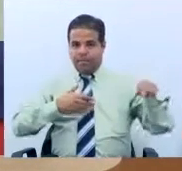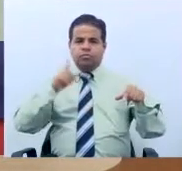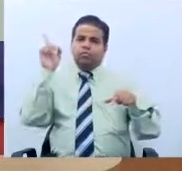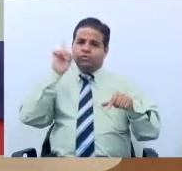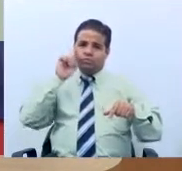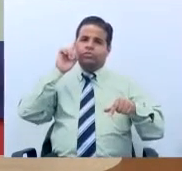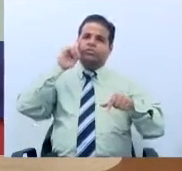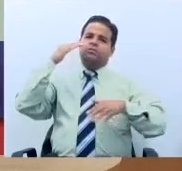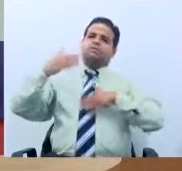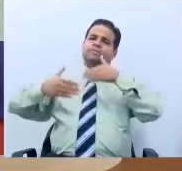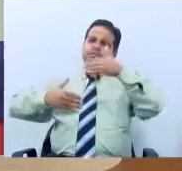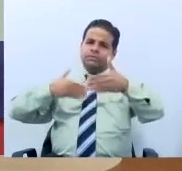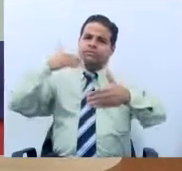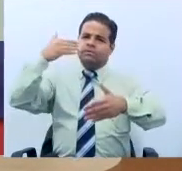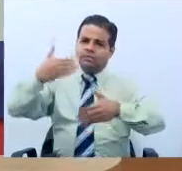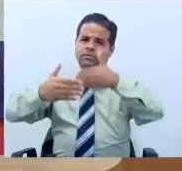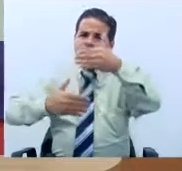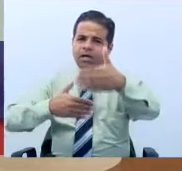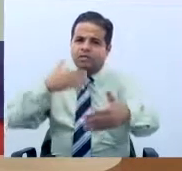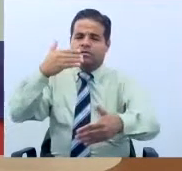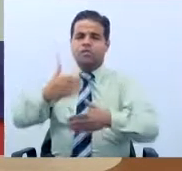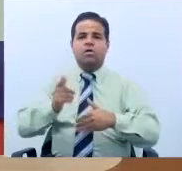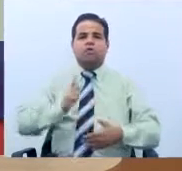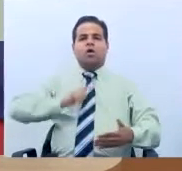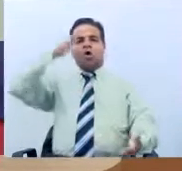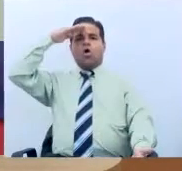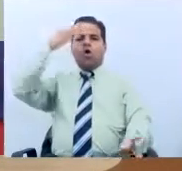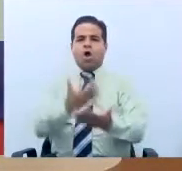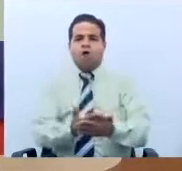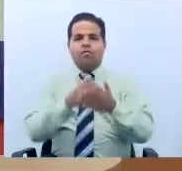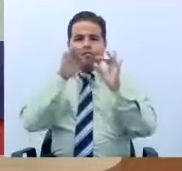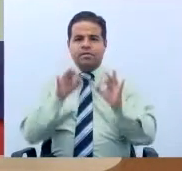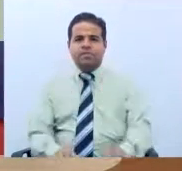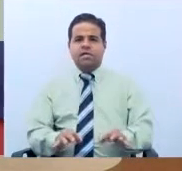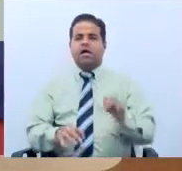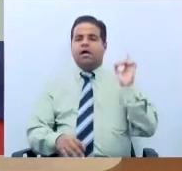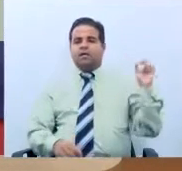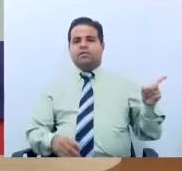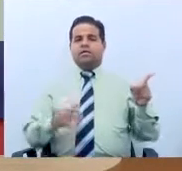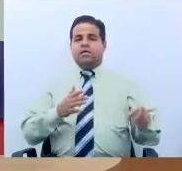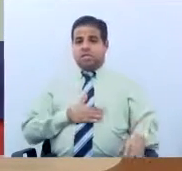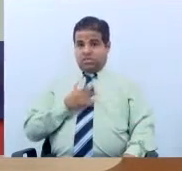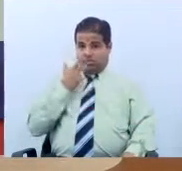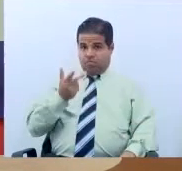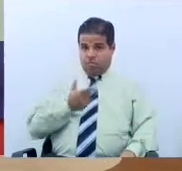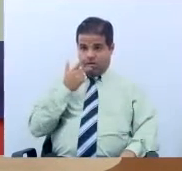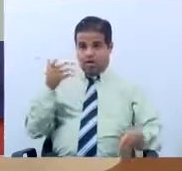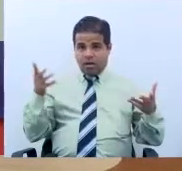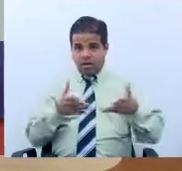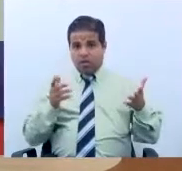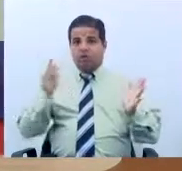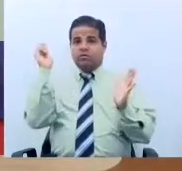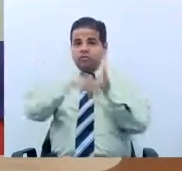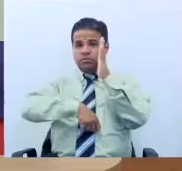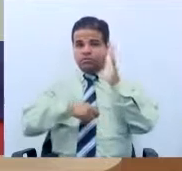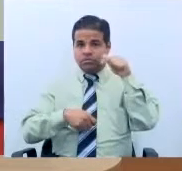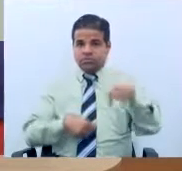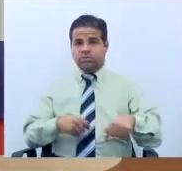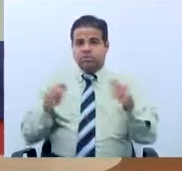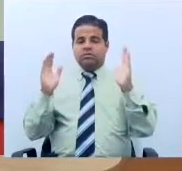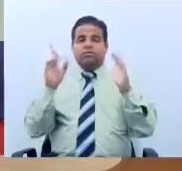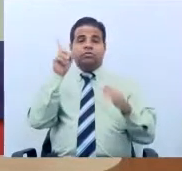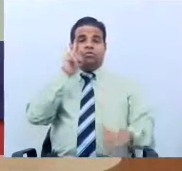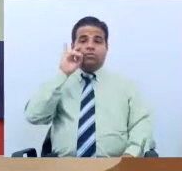passarão e a história dirá, e tenho absoluta certeza que esse pronunciamento que eu estou deixando registrado aqui na data de